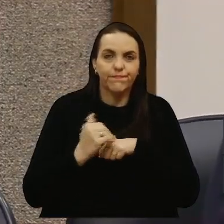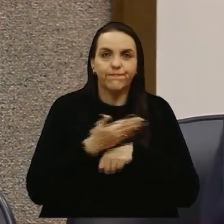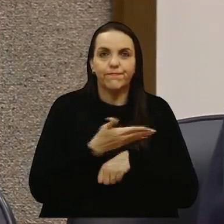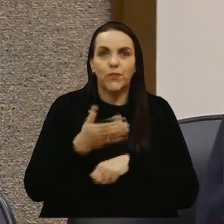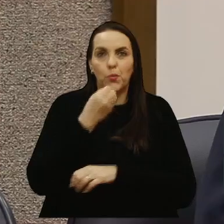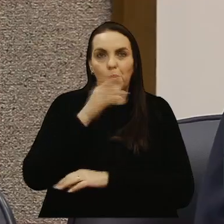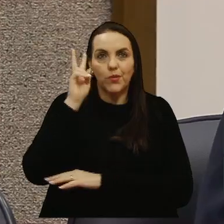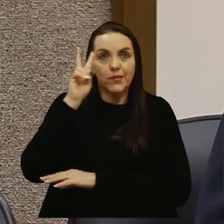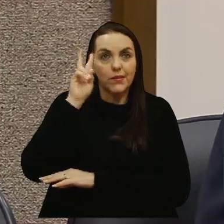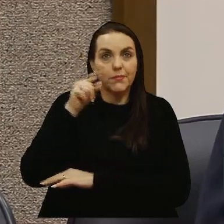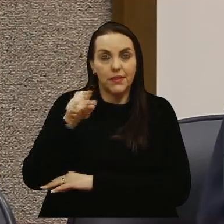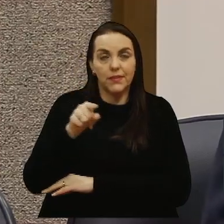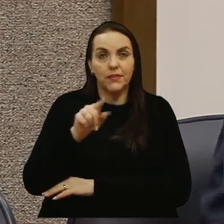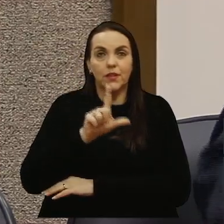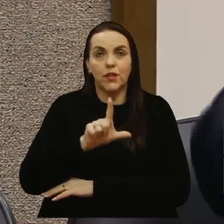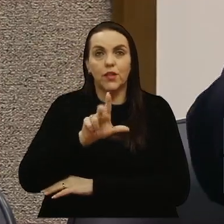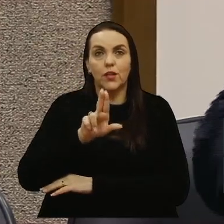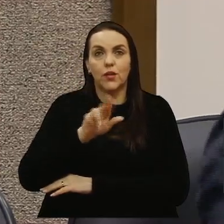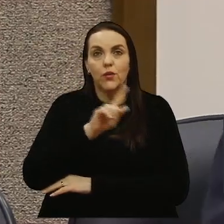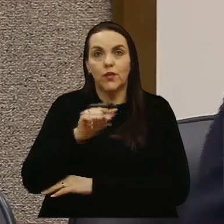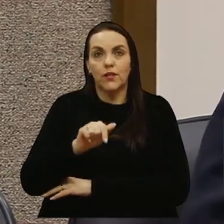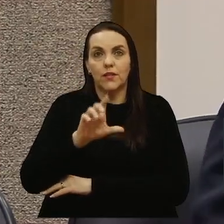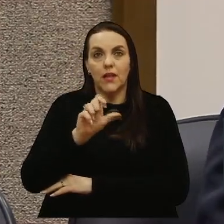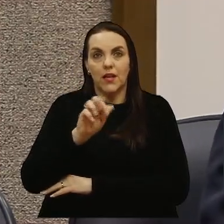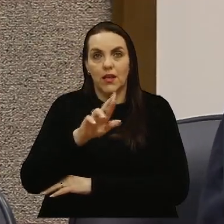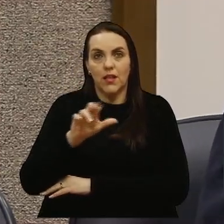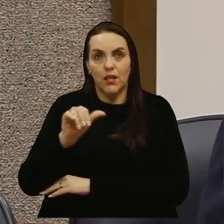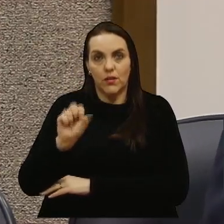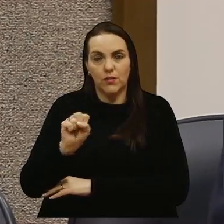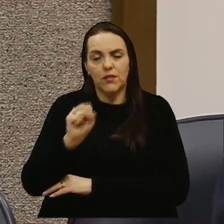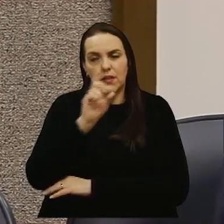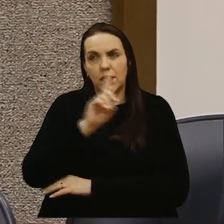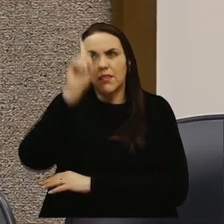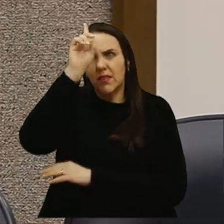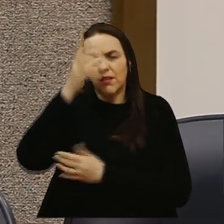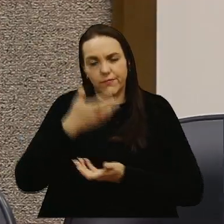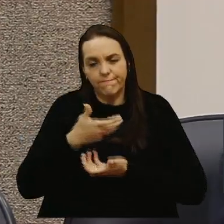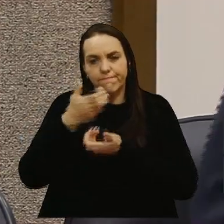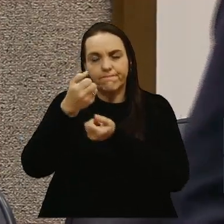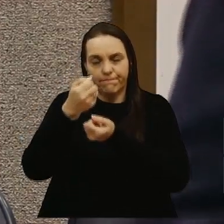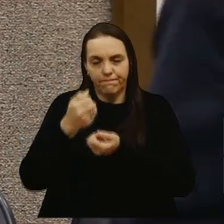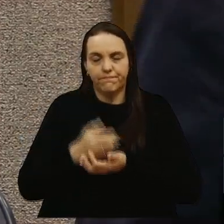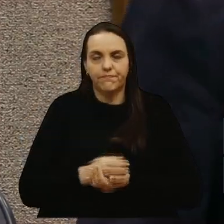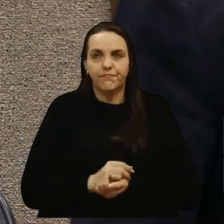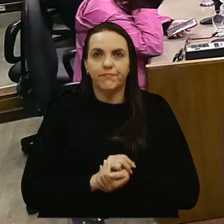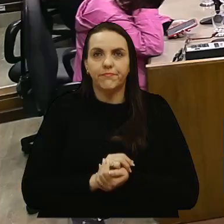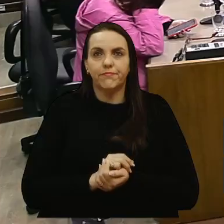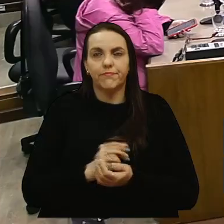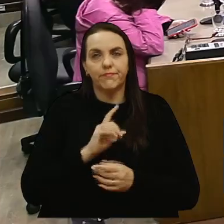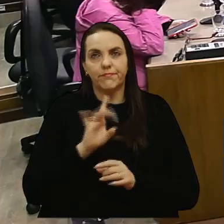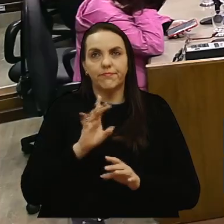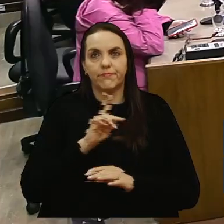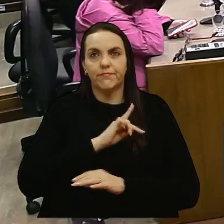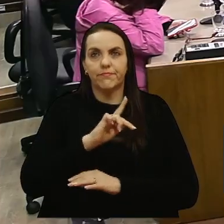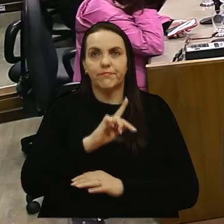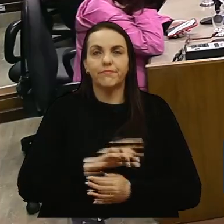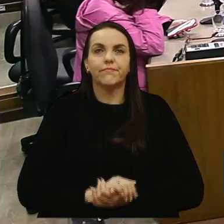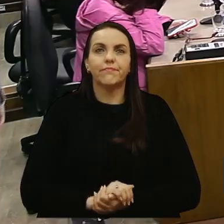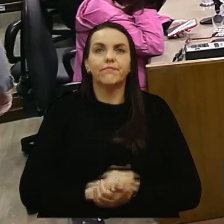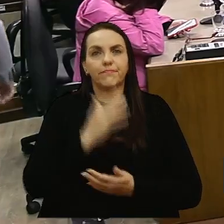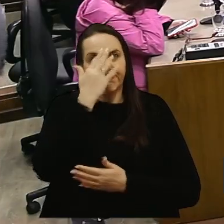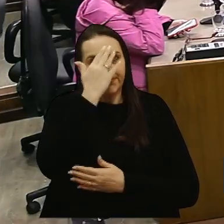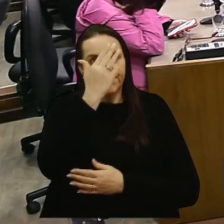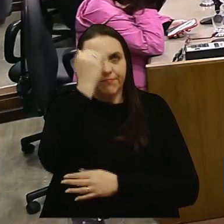lembranças. Luiz Carlos Olete, que Deus receba de braços abertos. Era isso, senhor presidente. Obrigado,